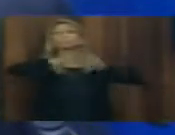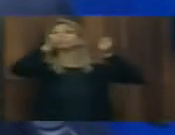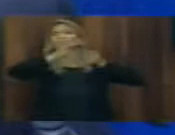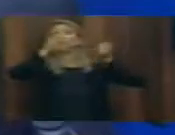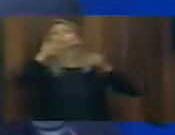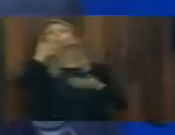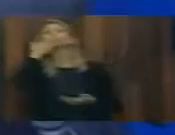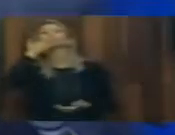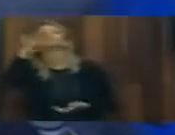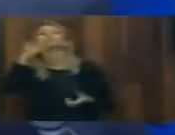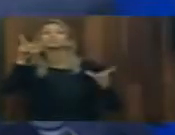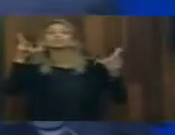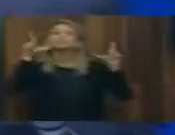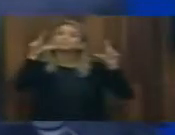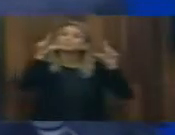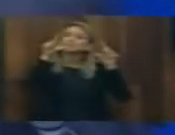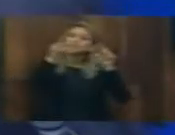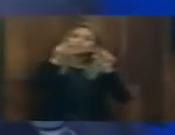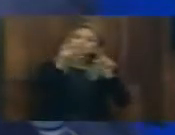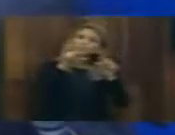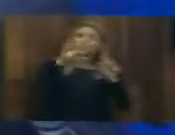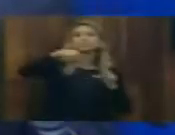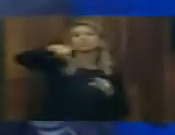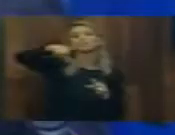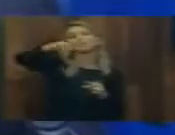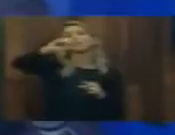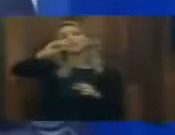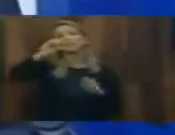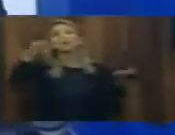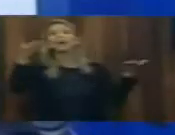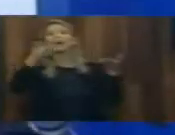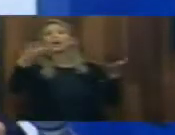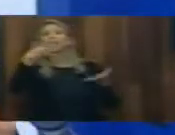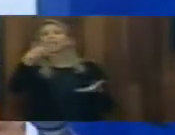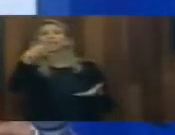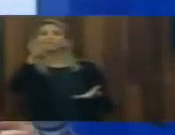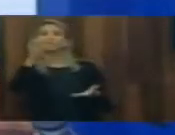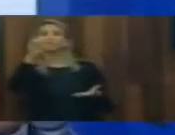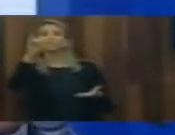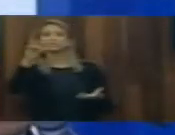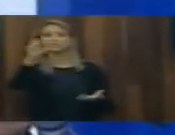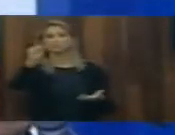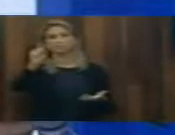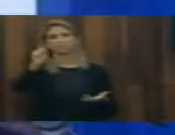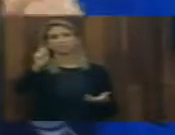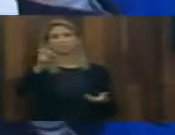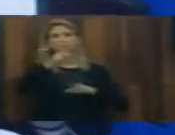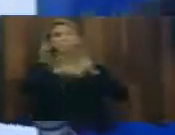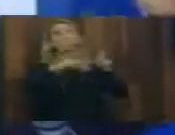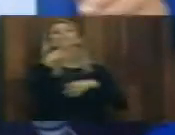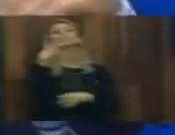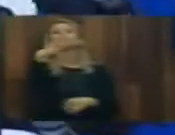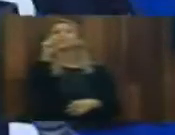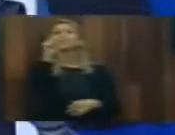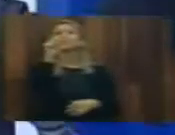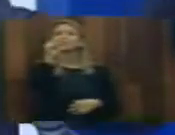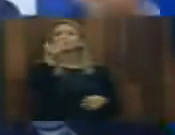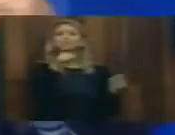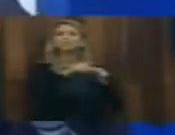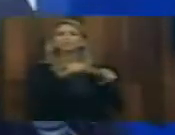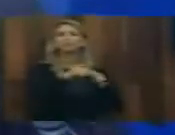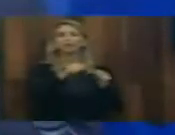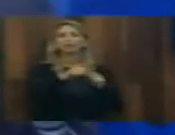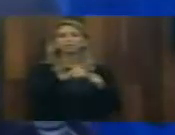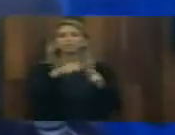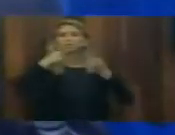reduzisse de 90 dias de campanha para 45 dias. O povo quer que a gente discute a campanha ano que vem, mais para